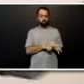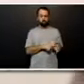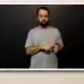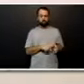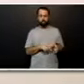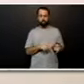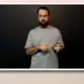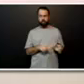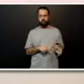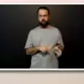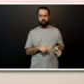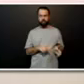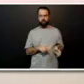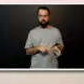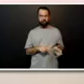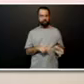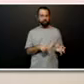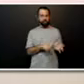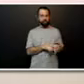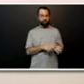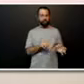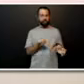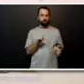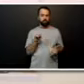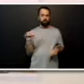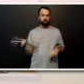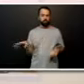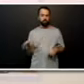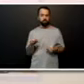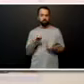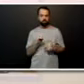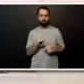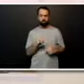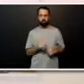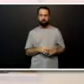Negativos. Sem o zero.